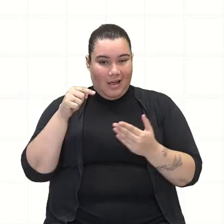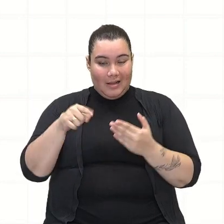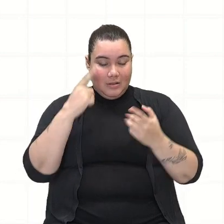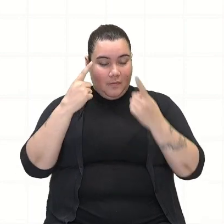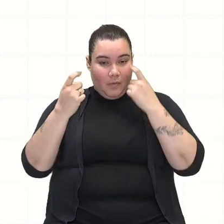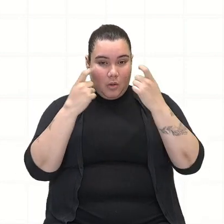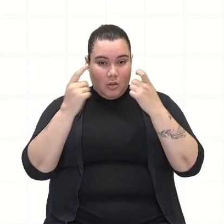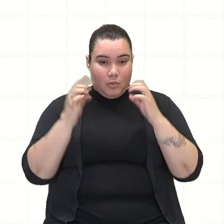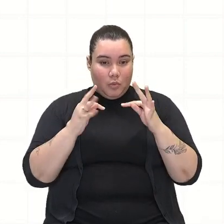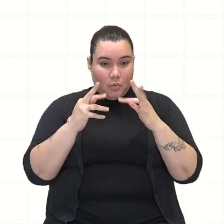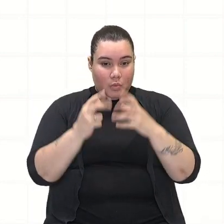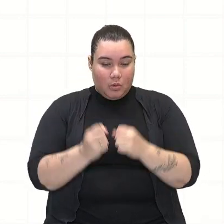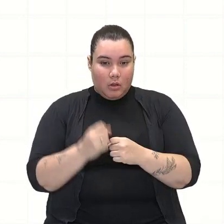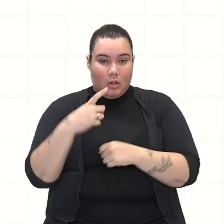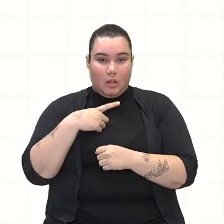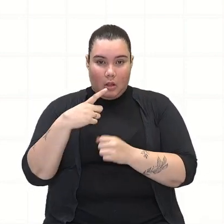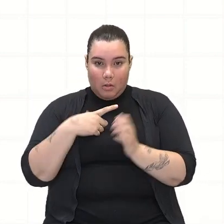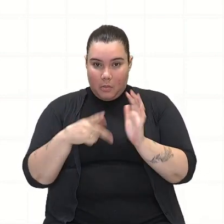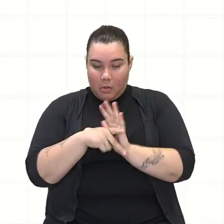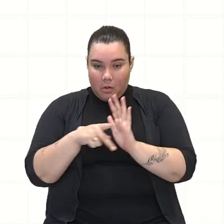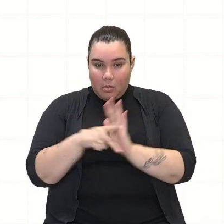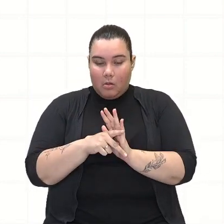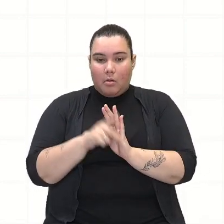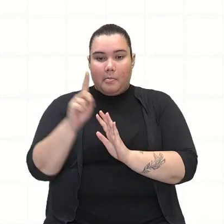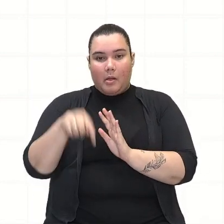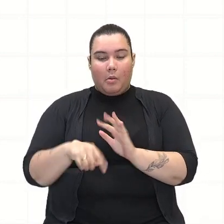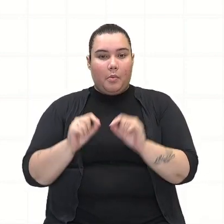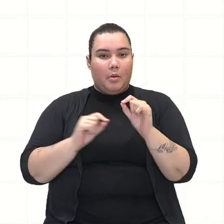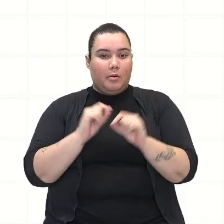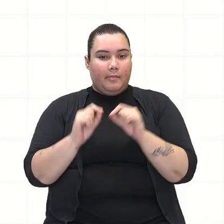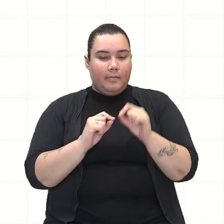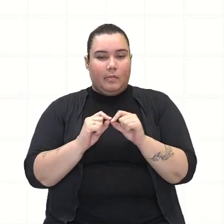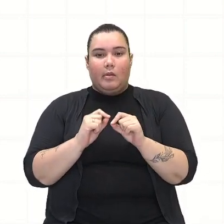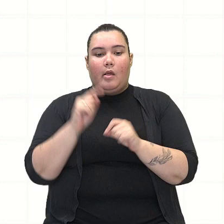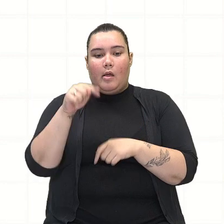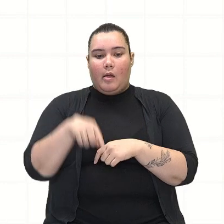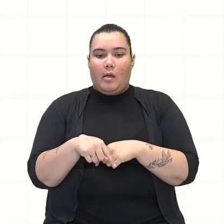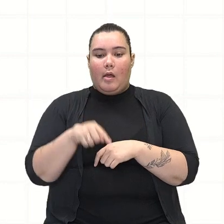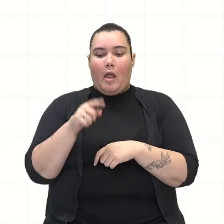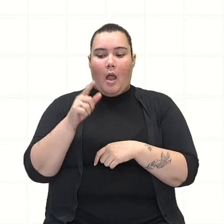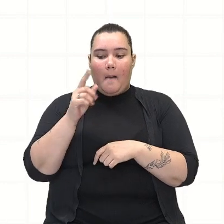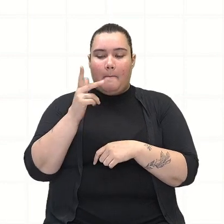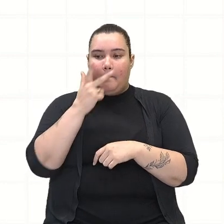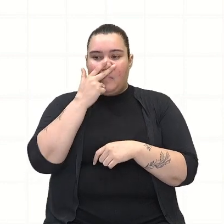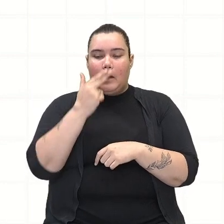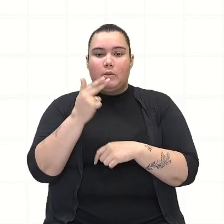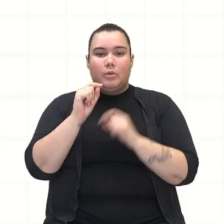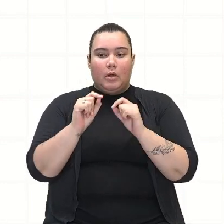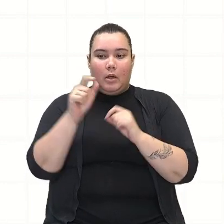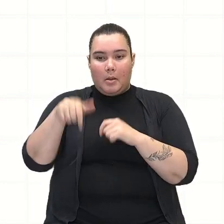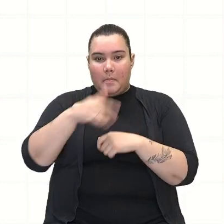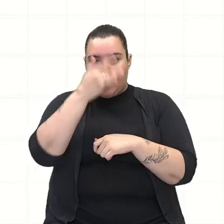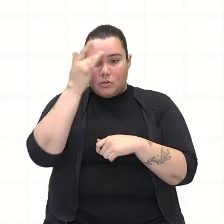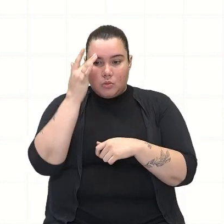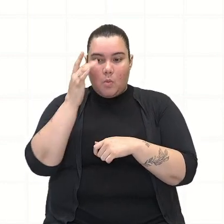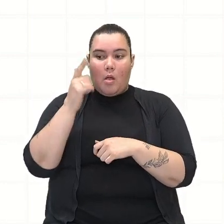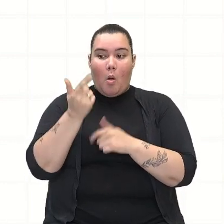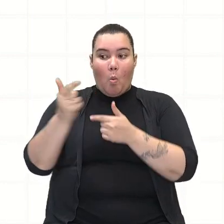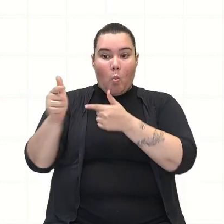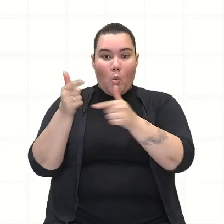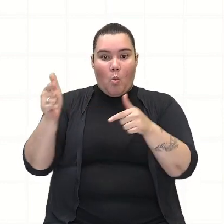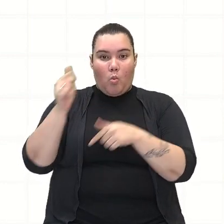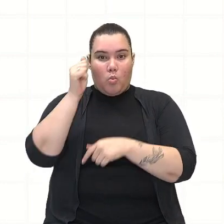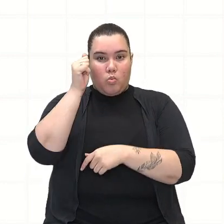violência que era destinada a eles era uma forma de amedrontar outros escravizados,